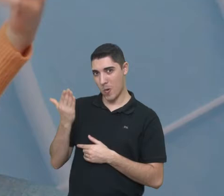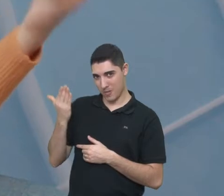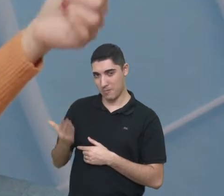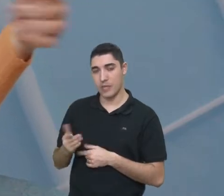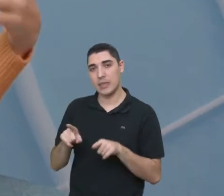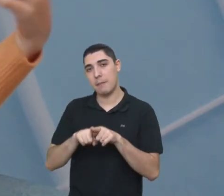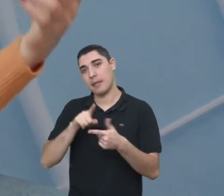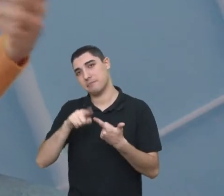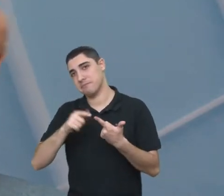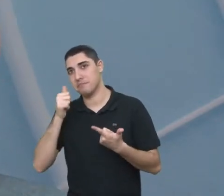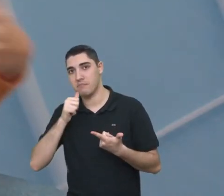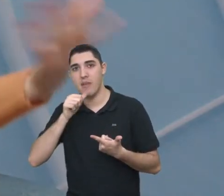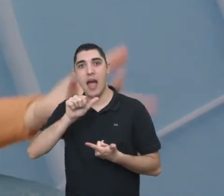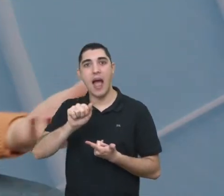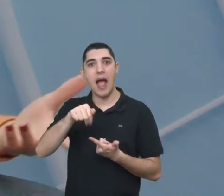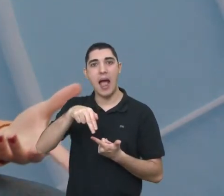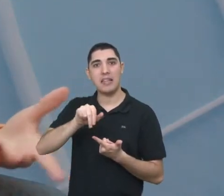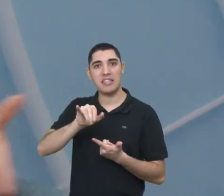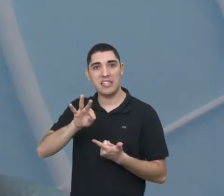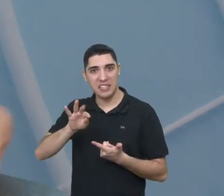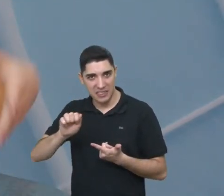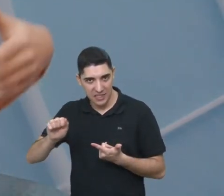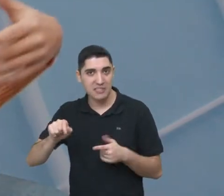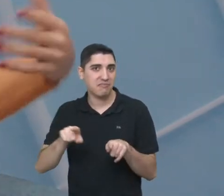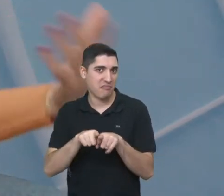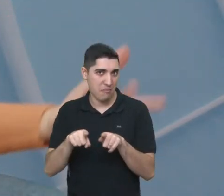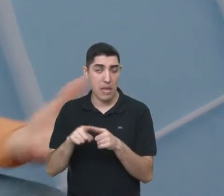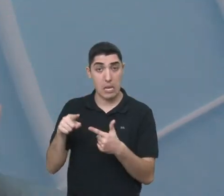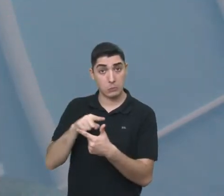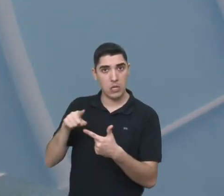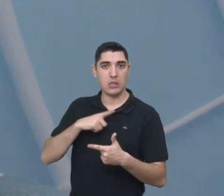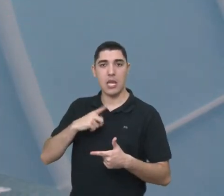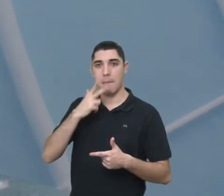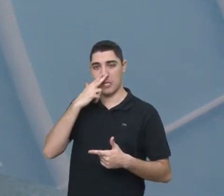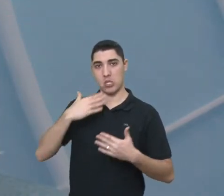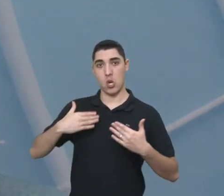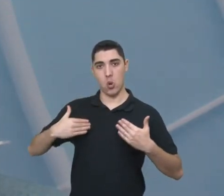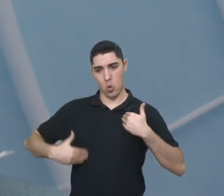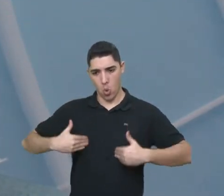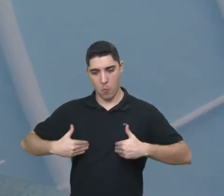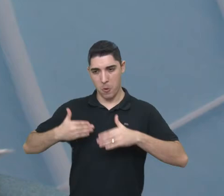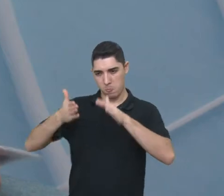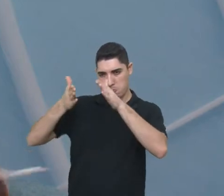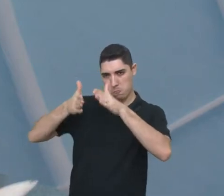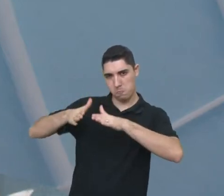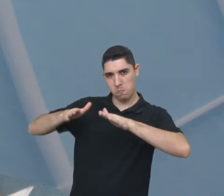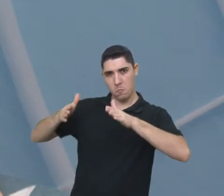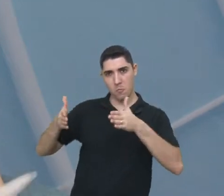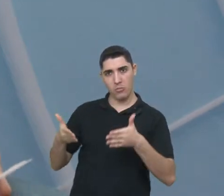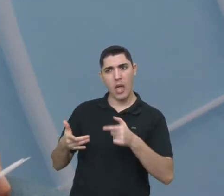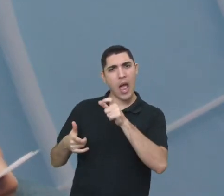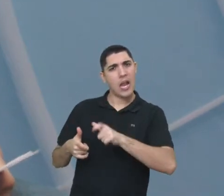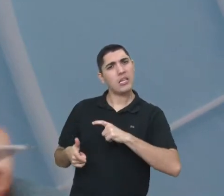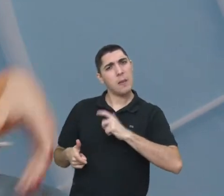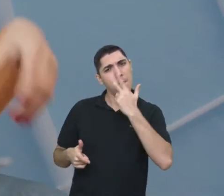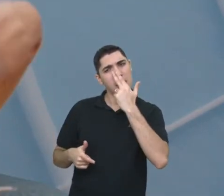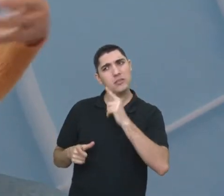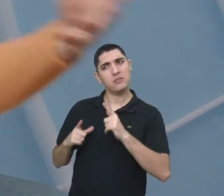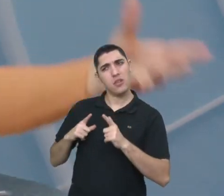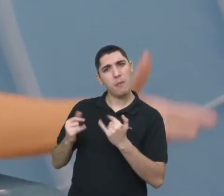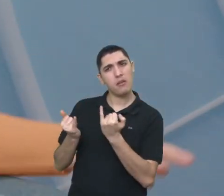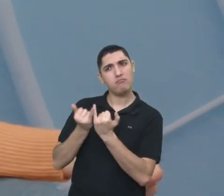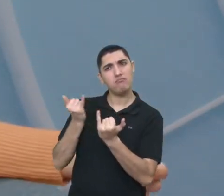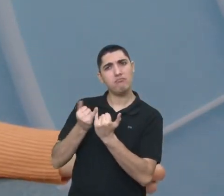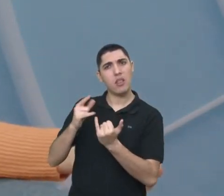personalidades como ela, Anitta, que eram mais conhecidas por ter um corpo um pouco mais curvilíneo, que também estão emagrecendo, né? Parece